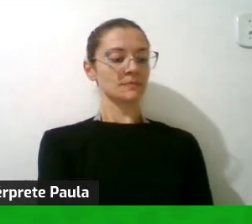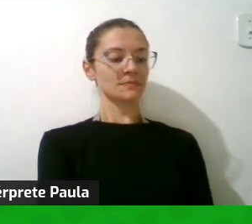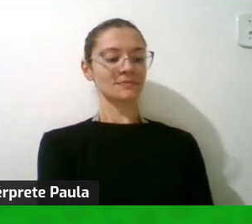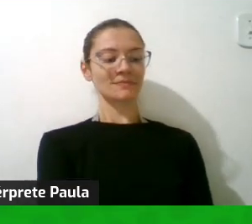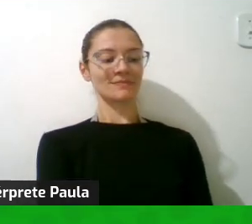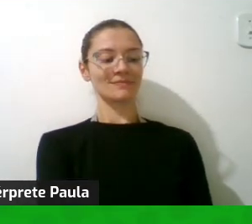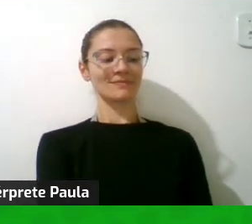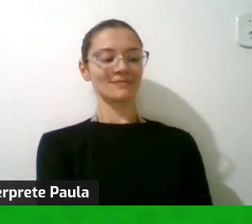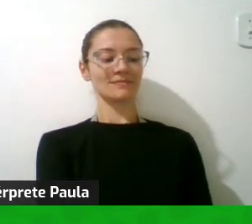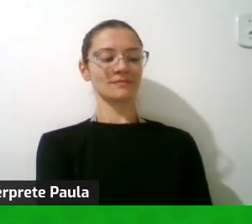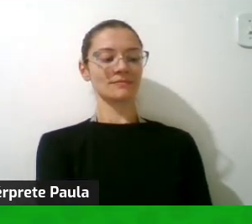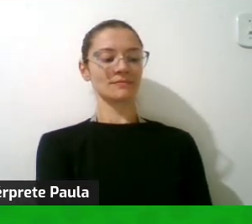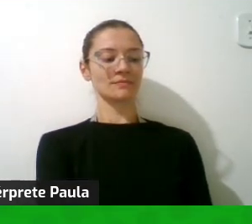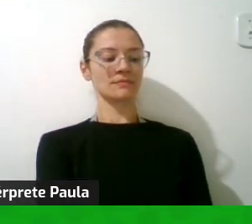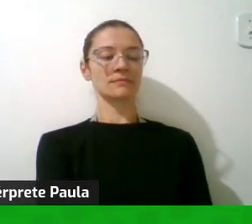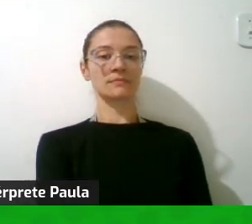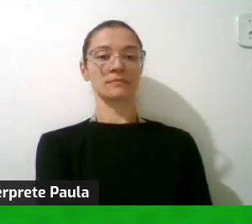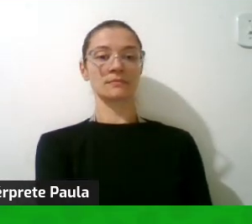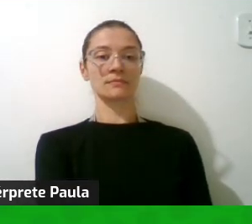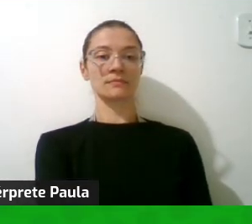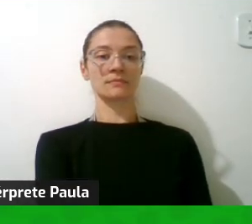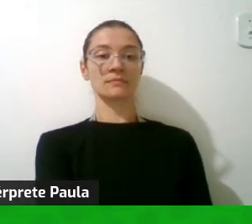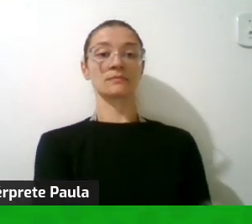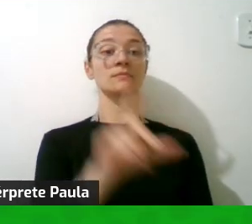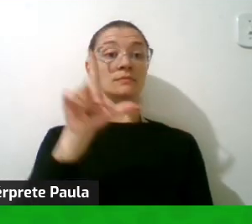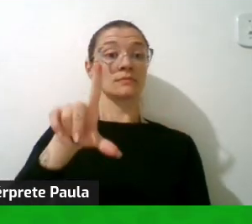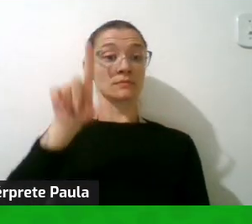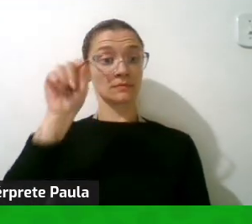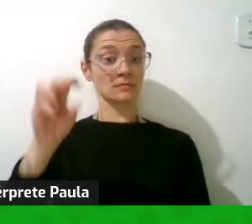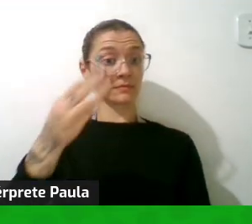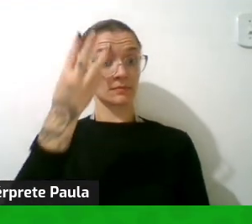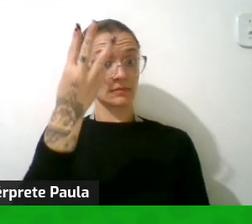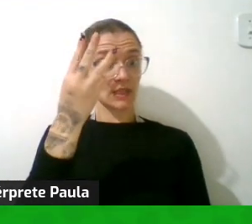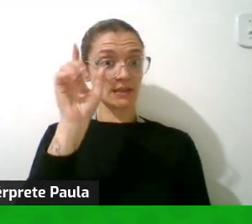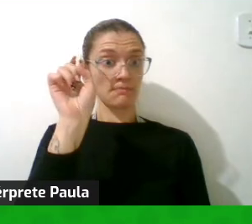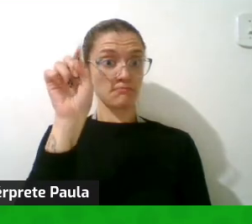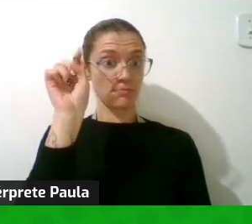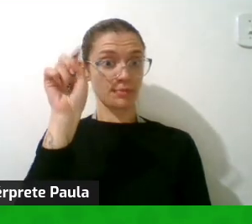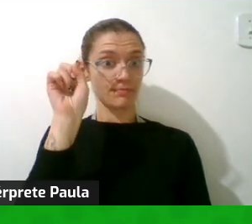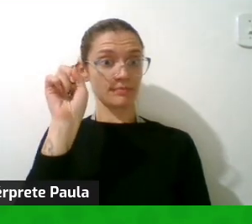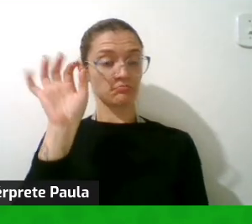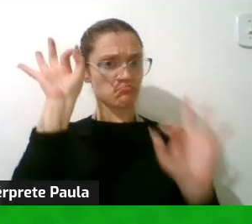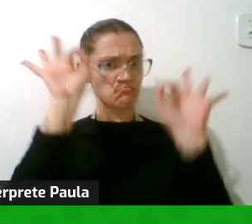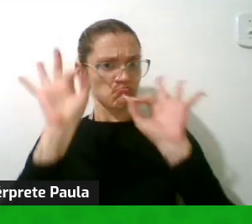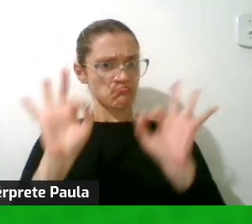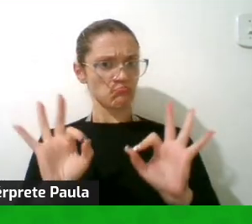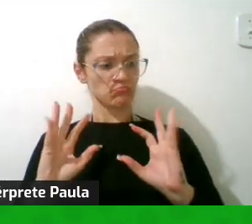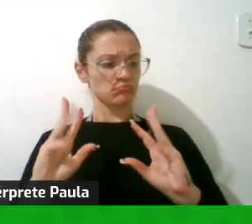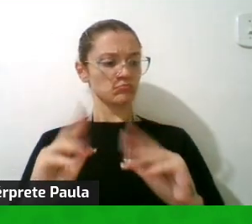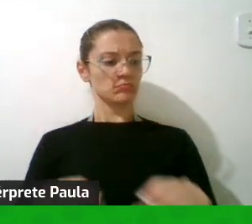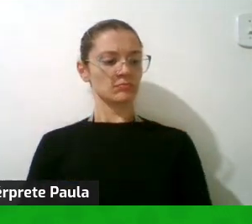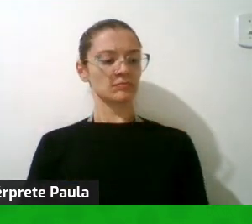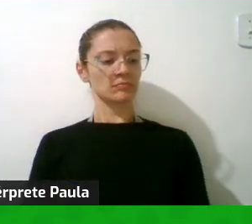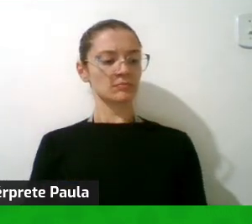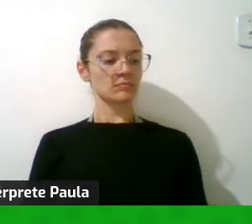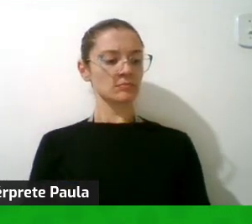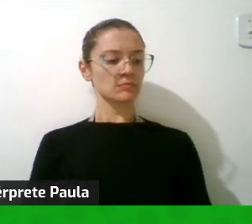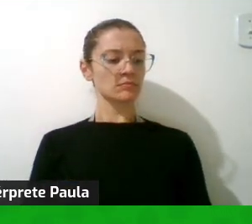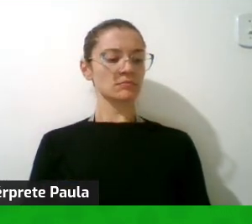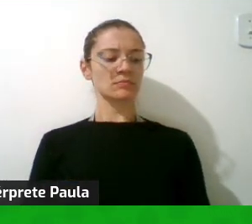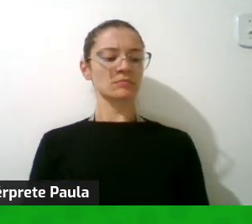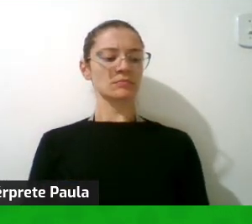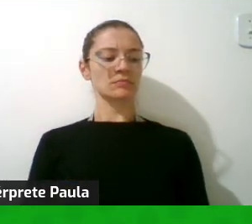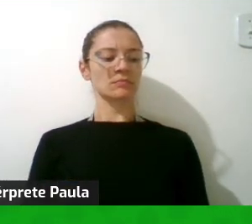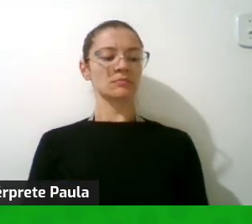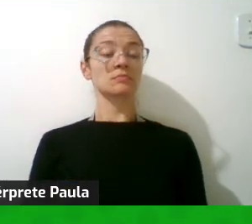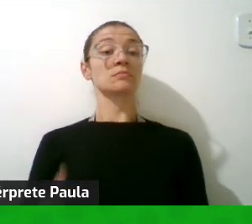Seleciono as três aqui em cima e dou um duplo clique. Ele vai ajustar todo mundo. Depois que eu colocar a data, vai mudar os tamanhos. Aí eu vou ajustar de novo